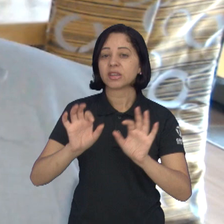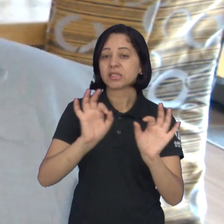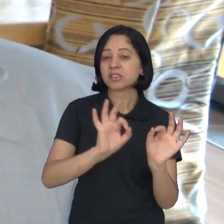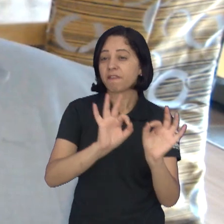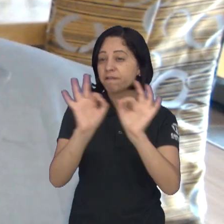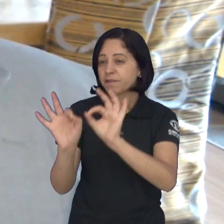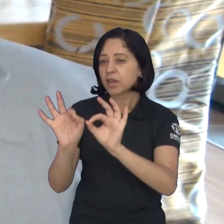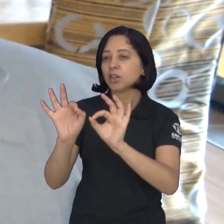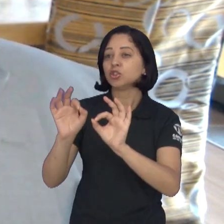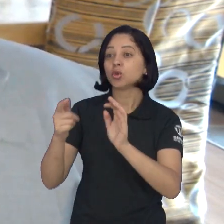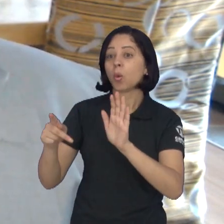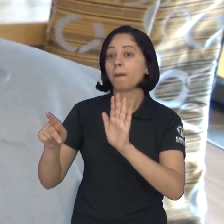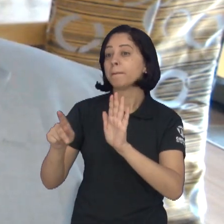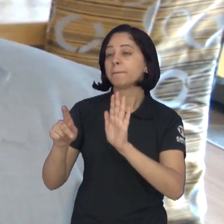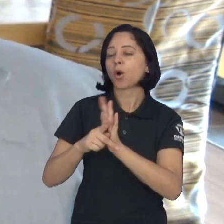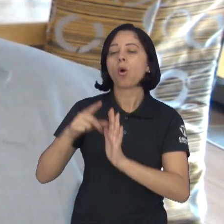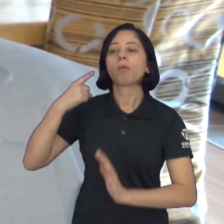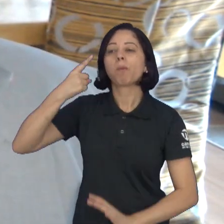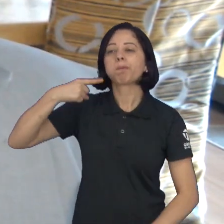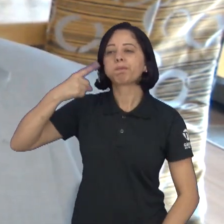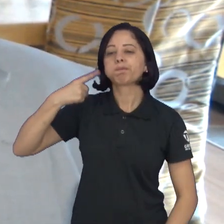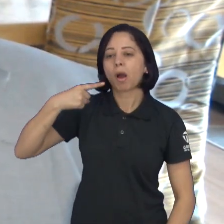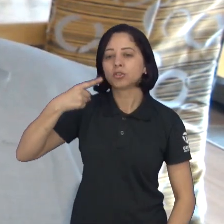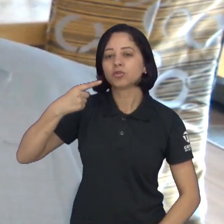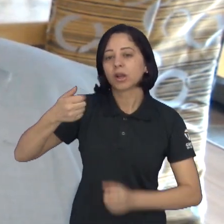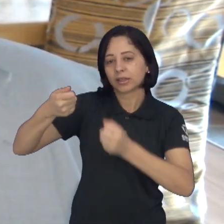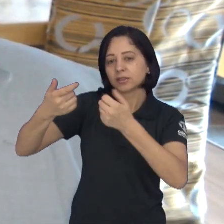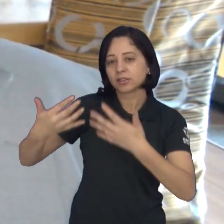Muita gente, né, acaba acessando